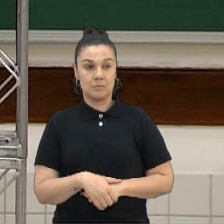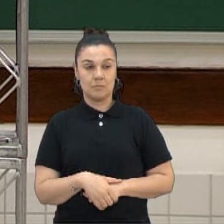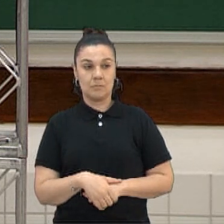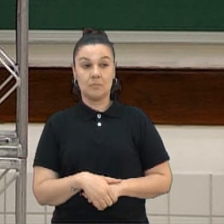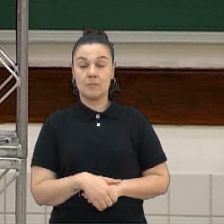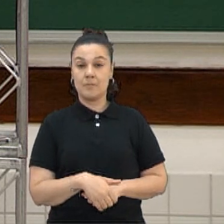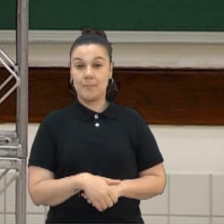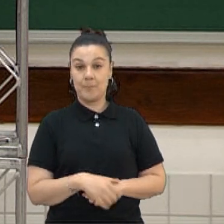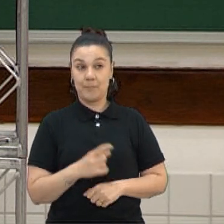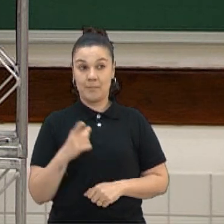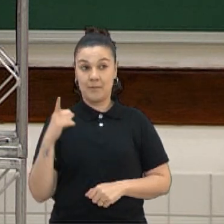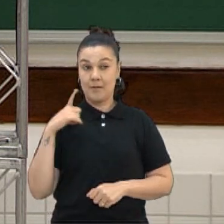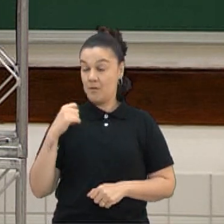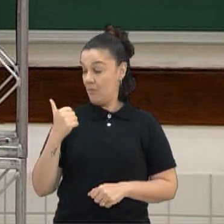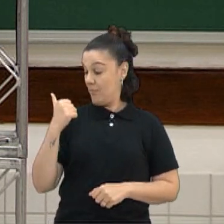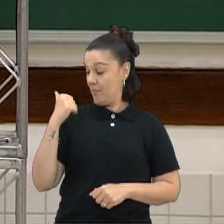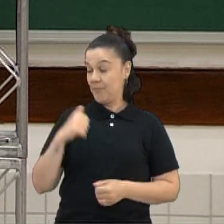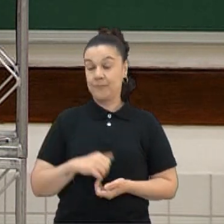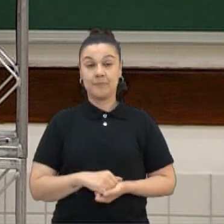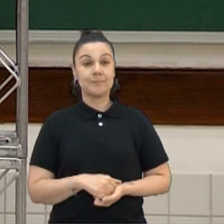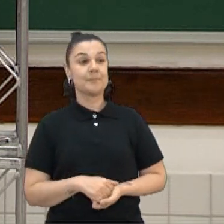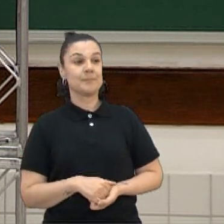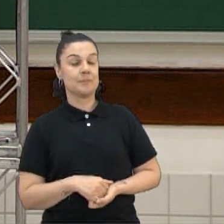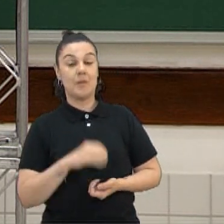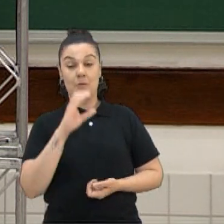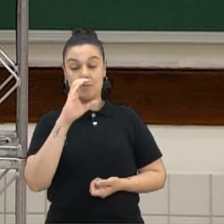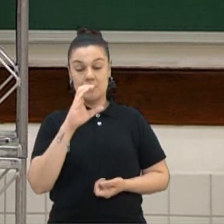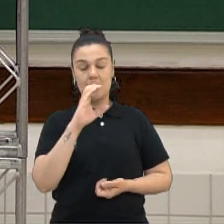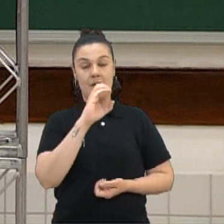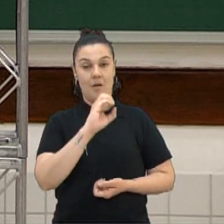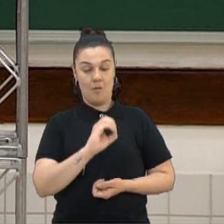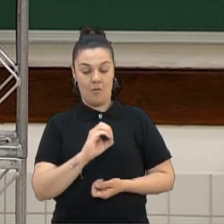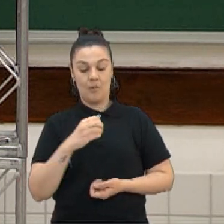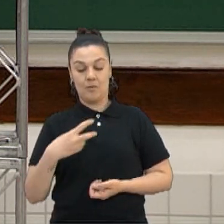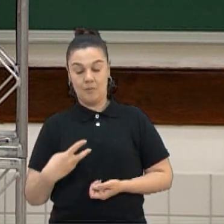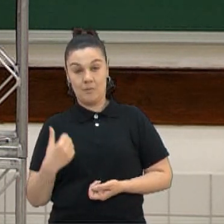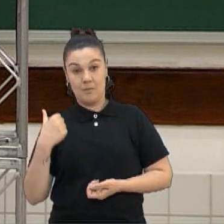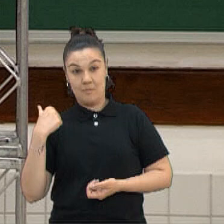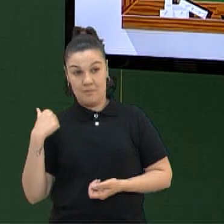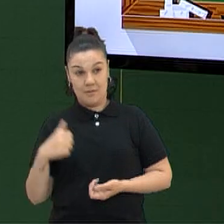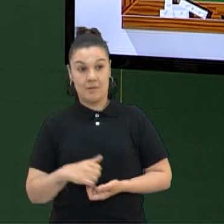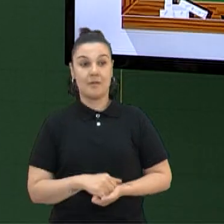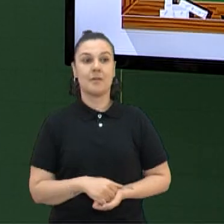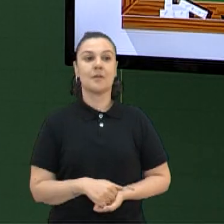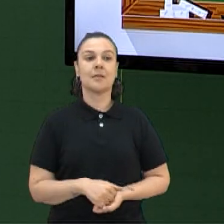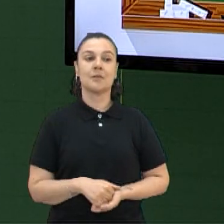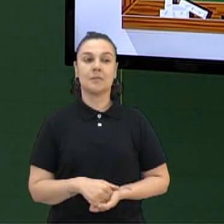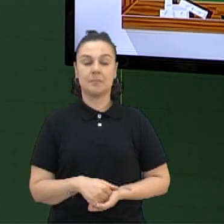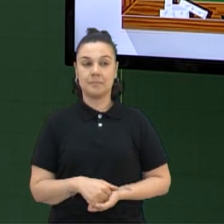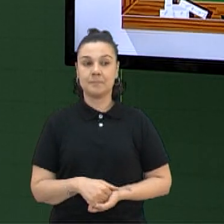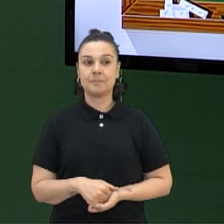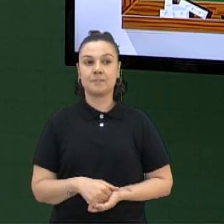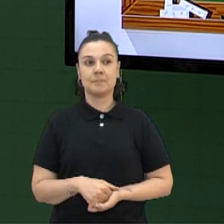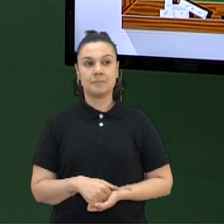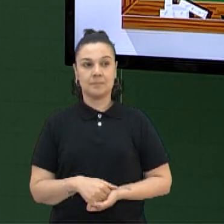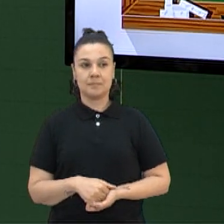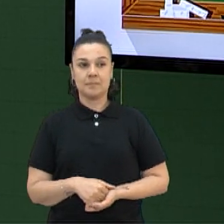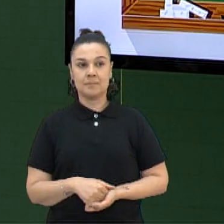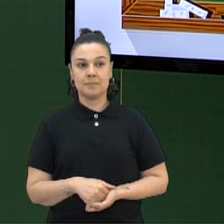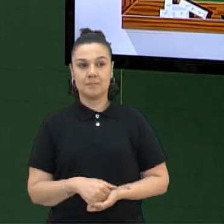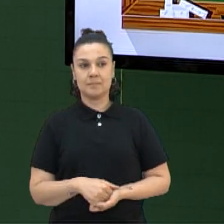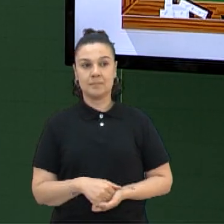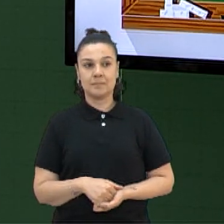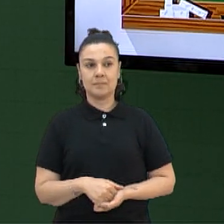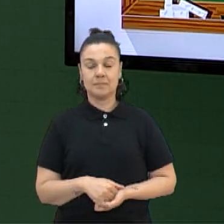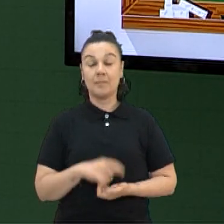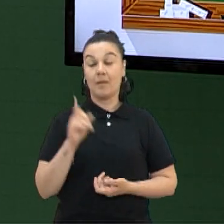ele tem esse formato, tá certo? E eu vou desenhar para vocês aqui também a